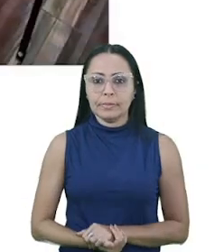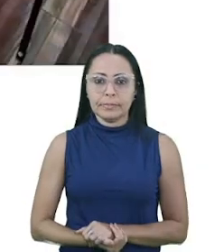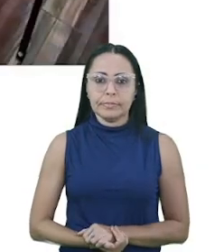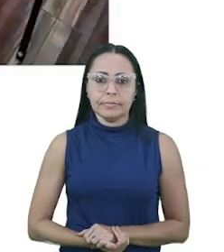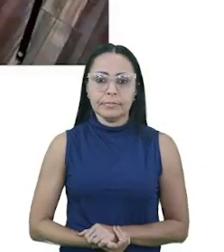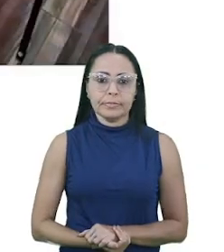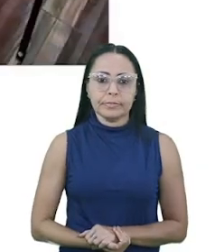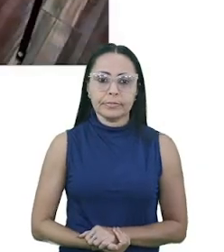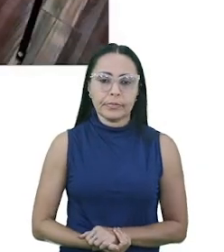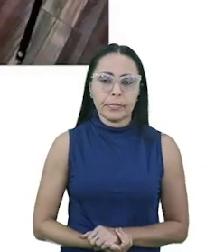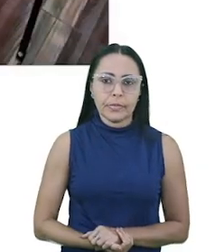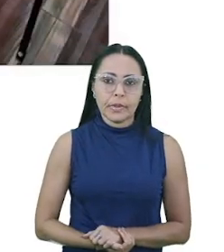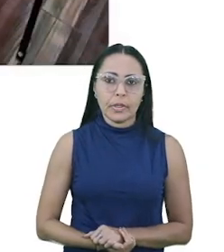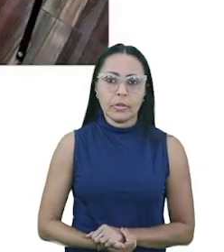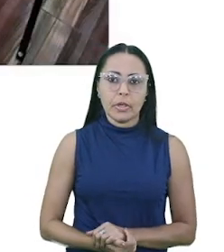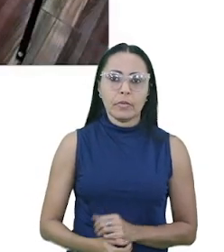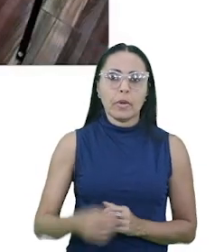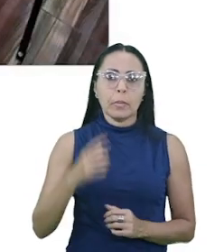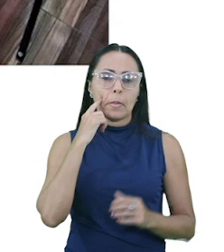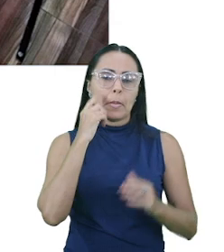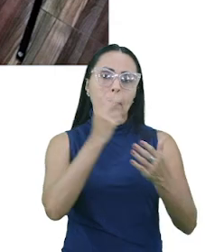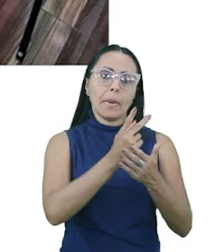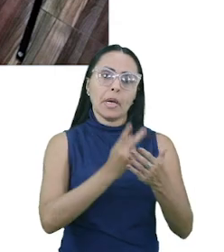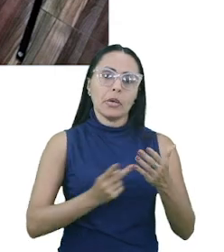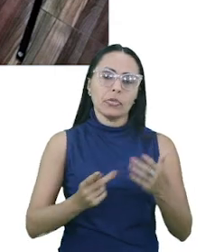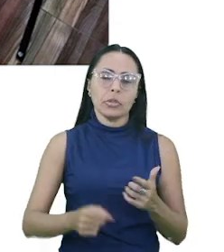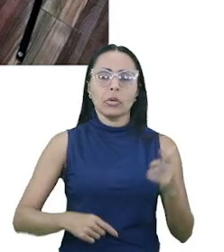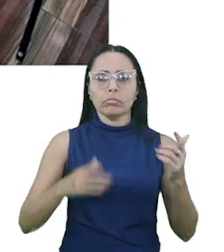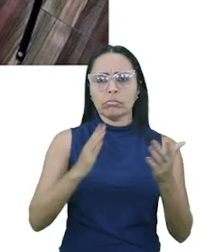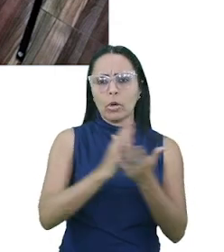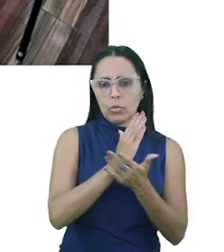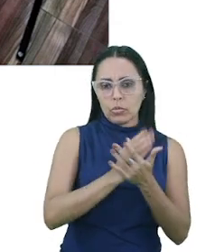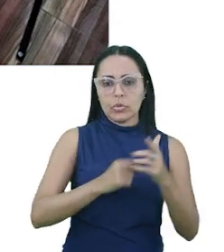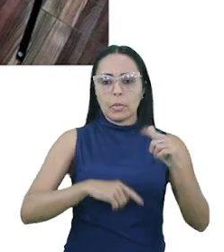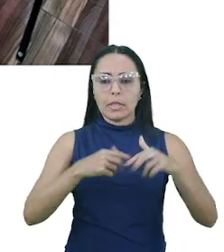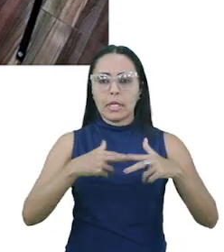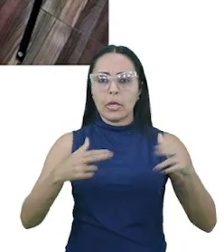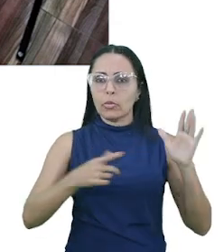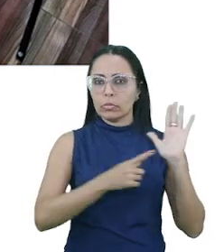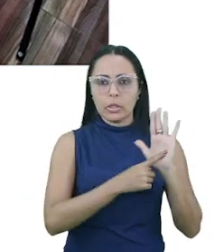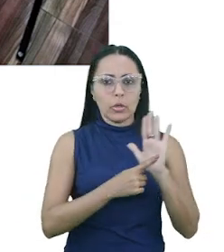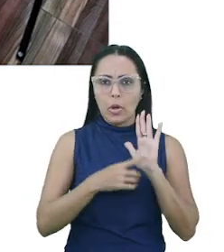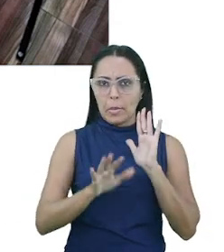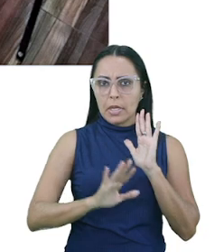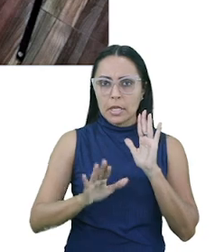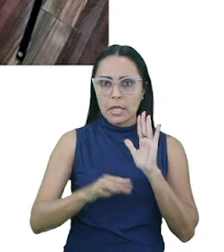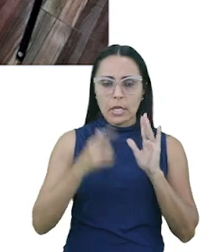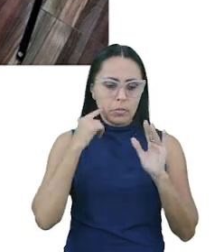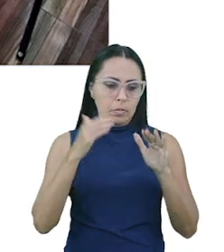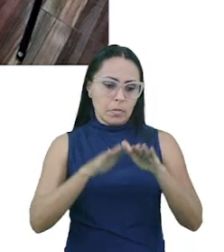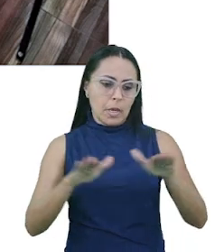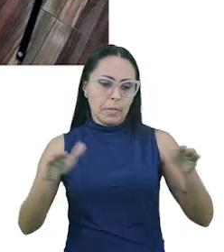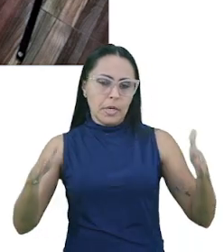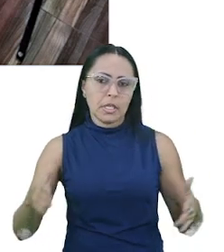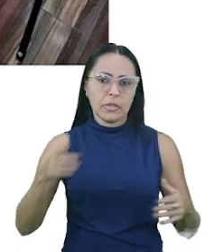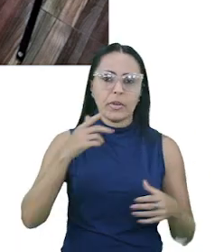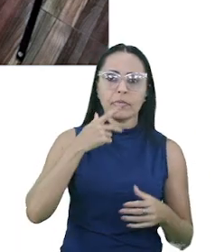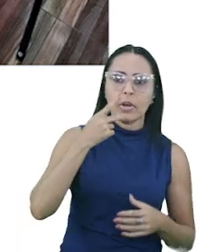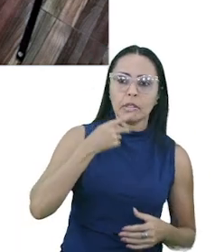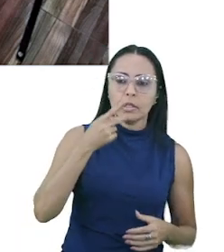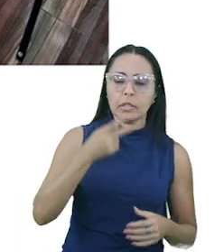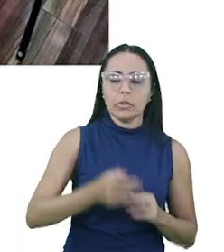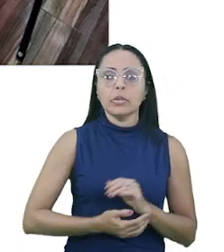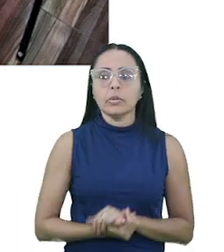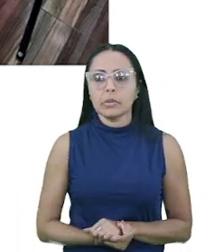Aí a gente vai passando agora a imagem de alguns materiais que não foram apresentados aqui na mesa E aí Diego vai falando rapidamente para que